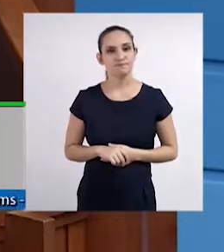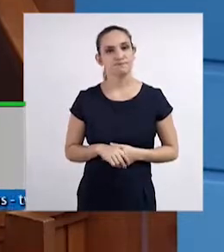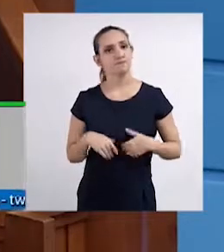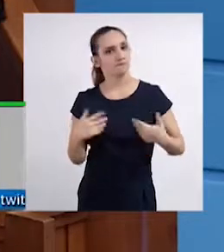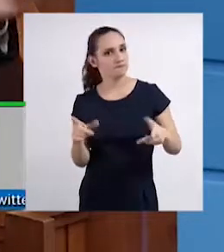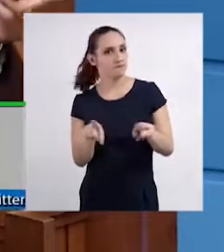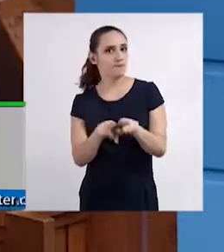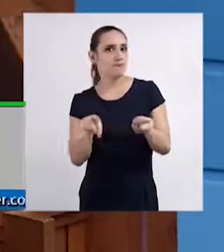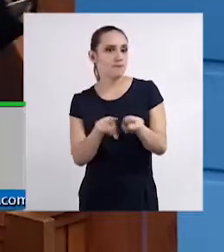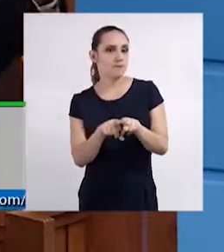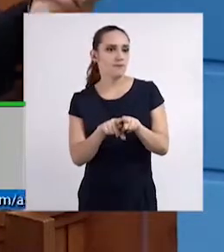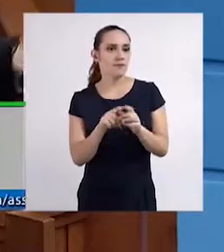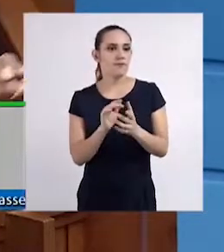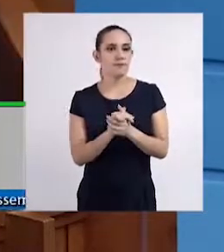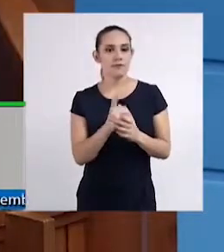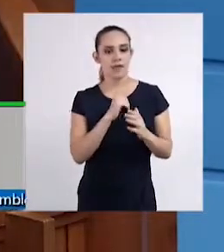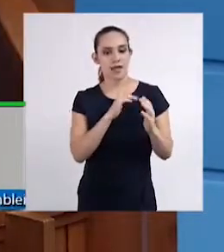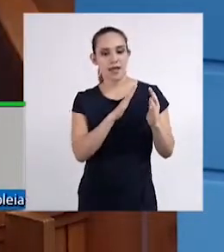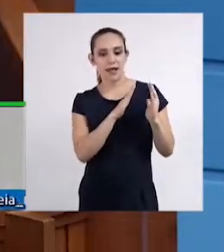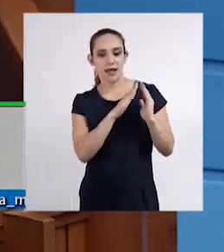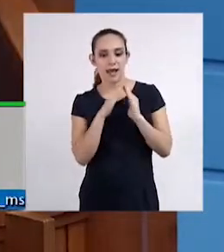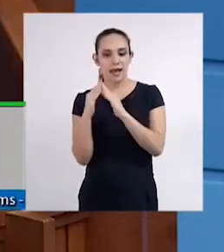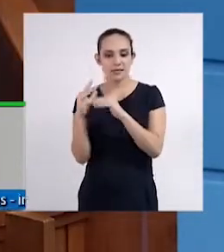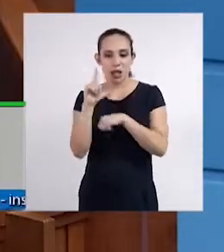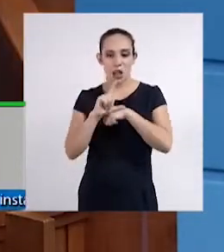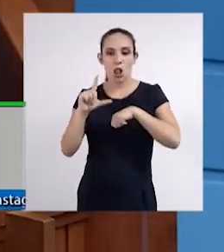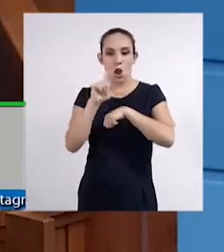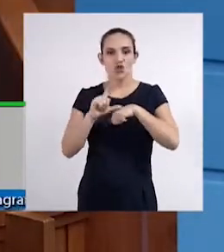Sem falar nas casas de iscas,